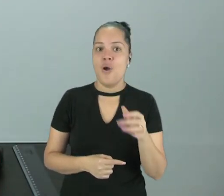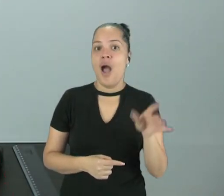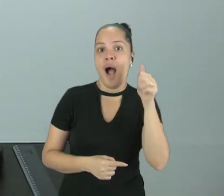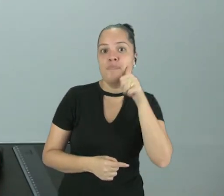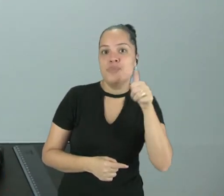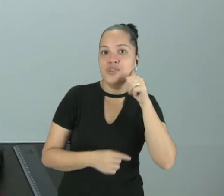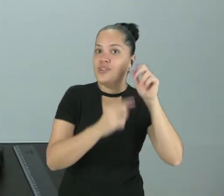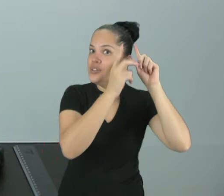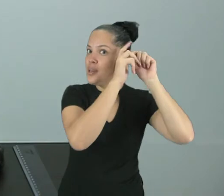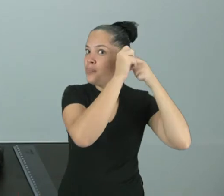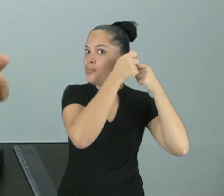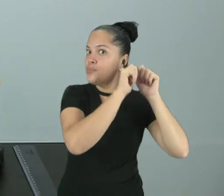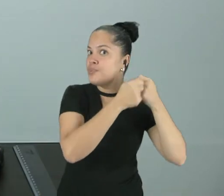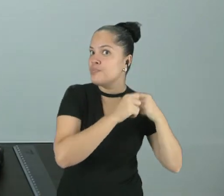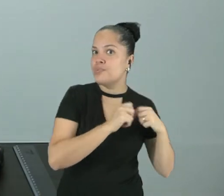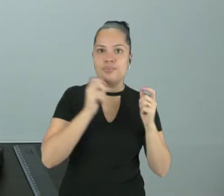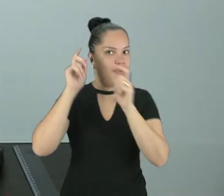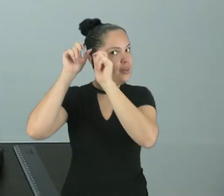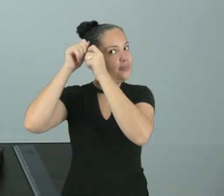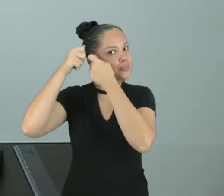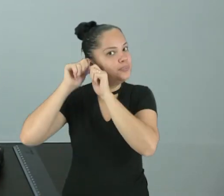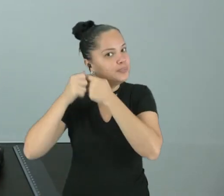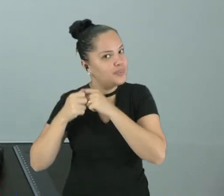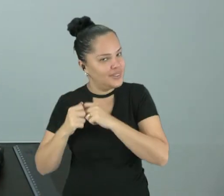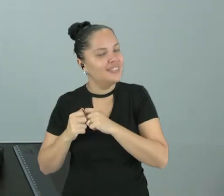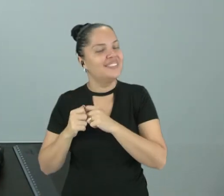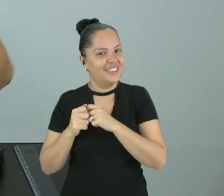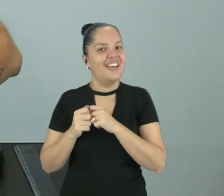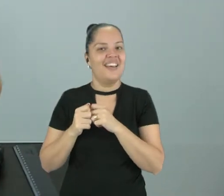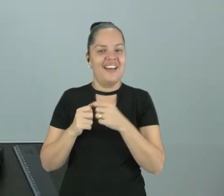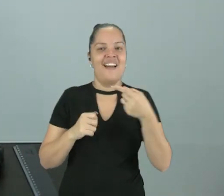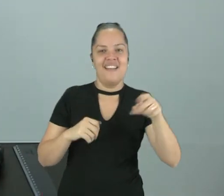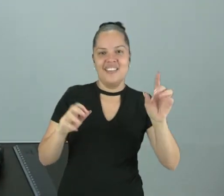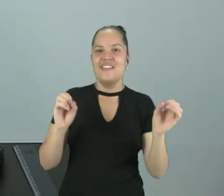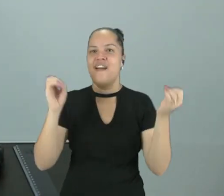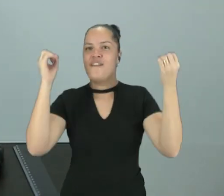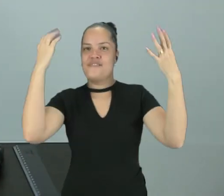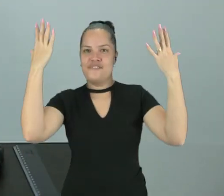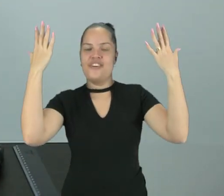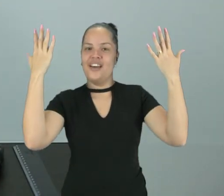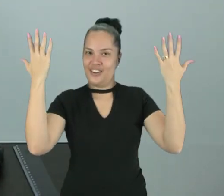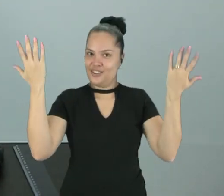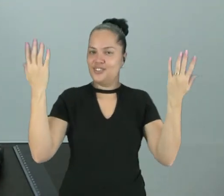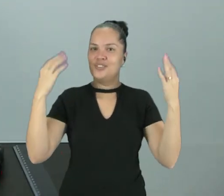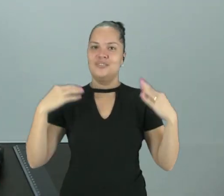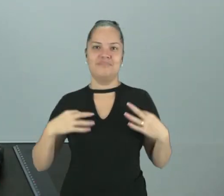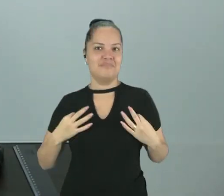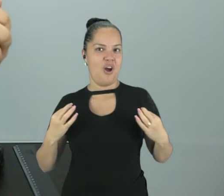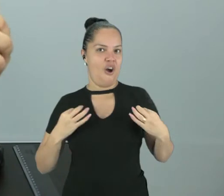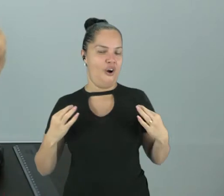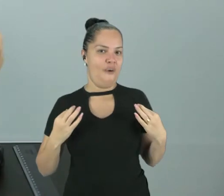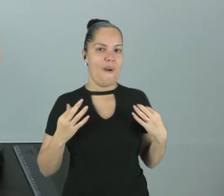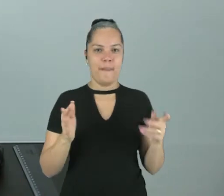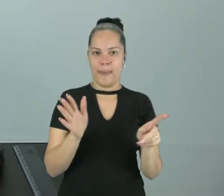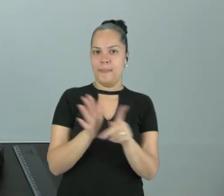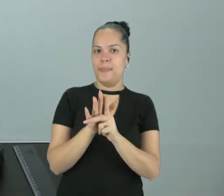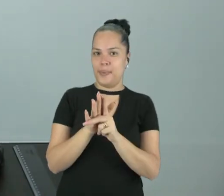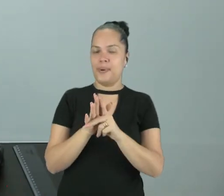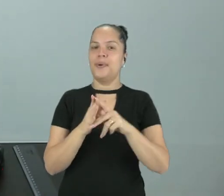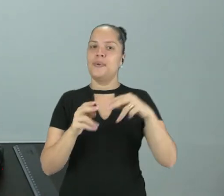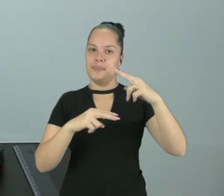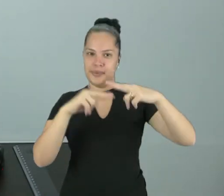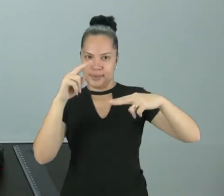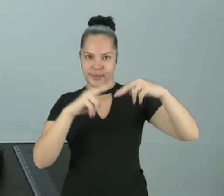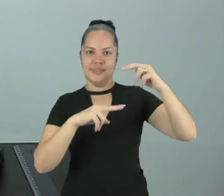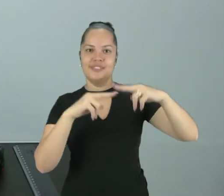começam a festejar e começa uma festa já coloca uma blusa coloca uma roupa que remete ali ó